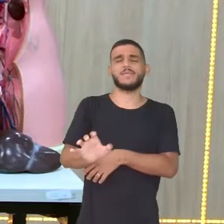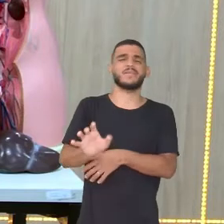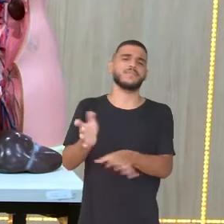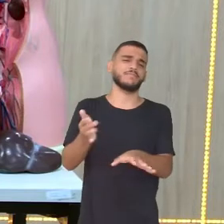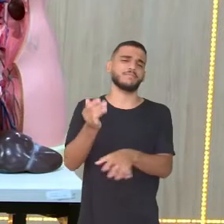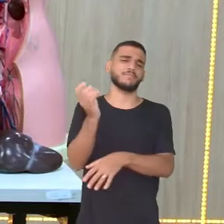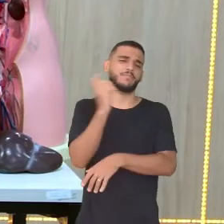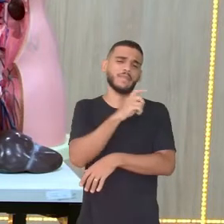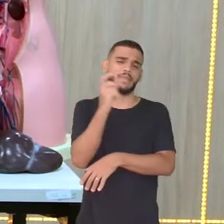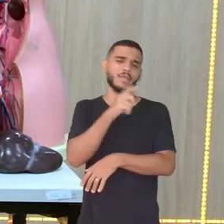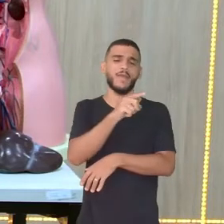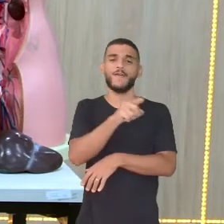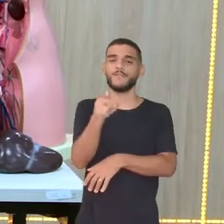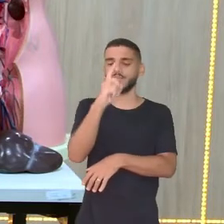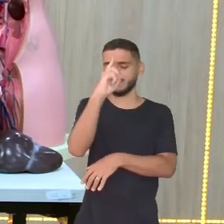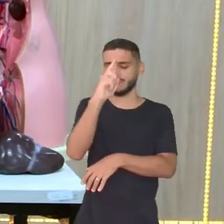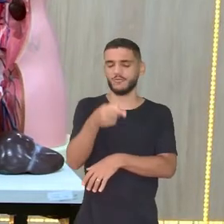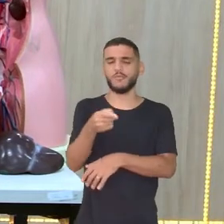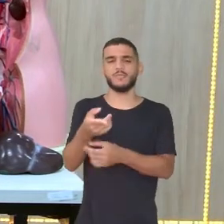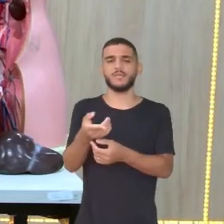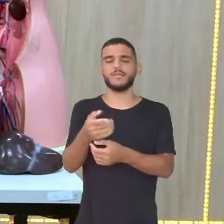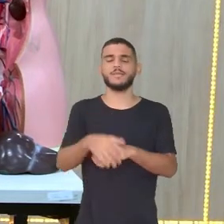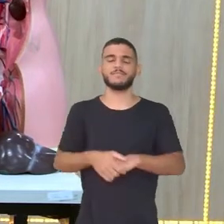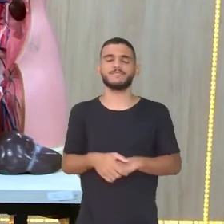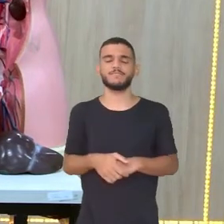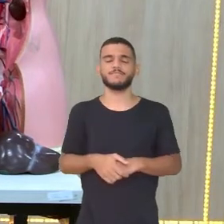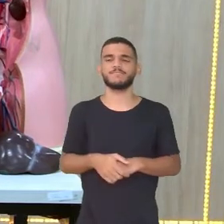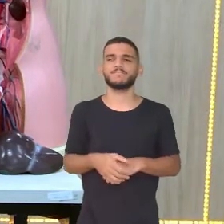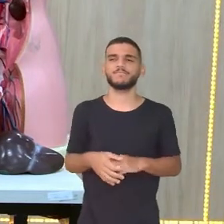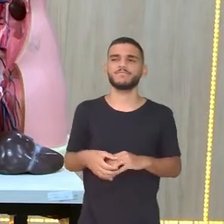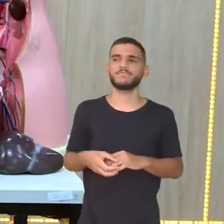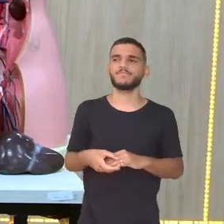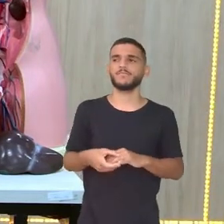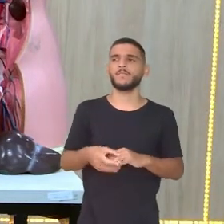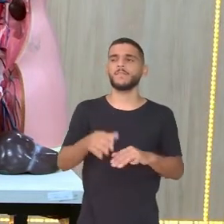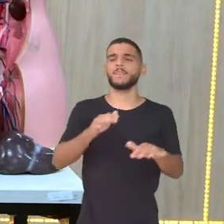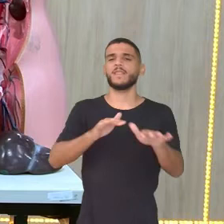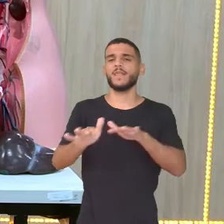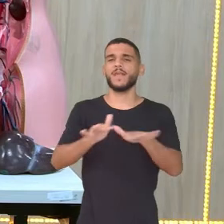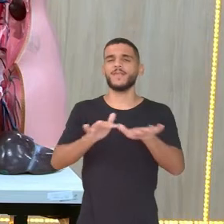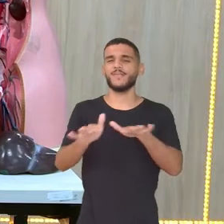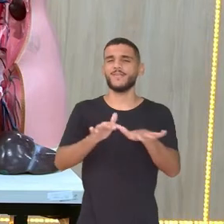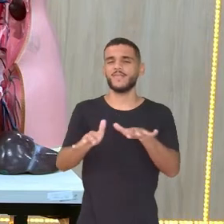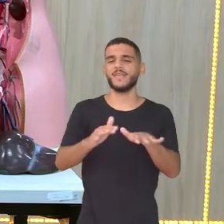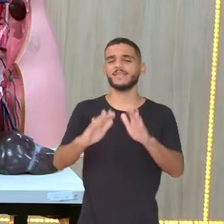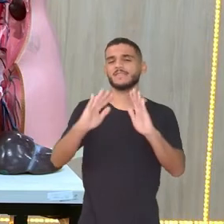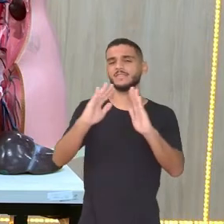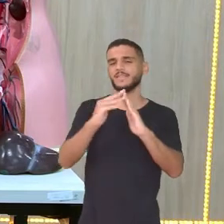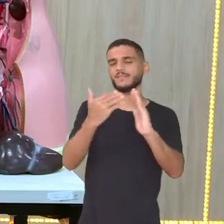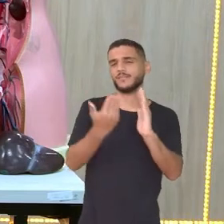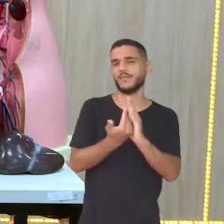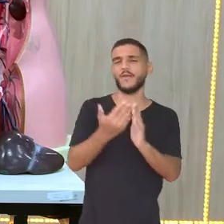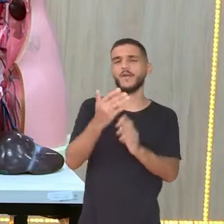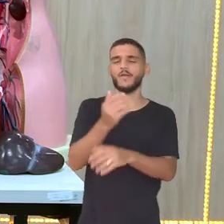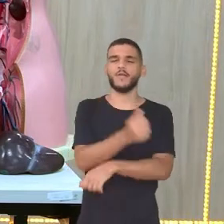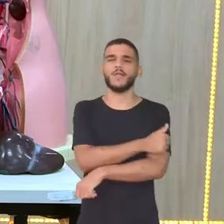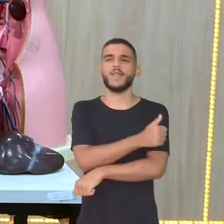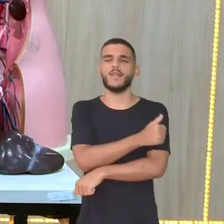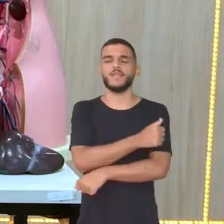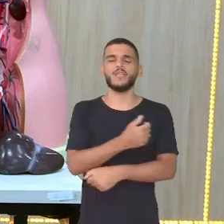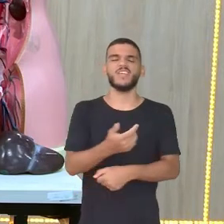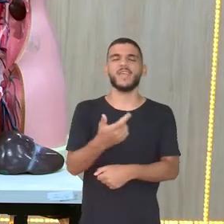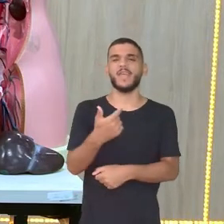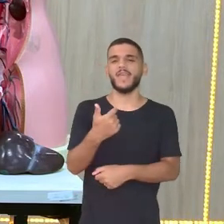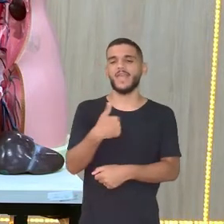você tem todo, né, você tem como comandar. Então, às vezes, eu via nas aulas, alguns alunos, professora, ele